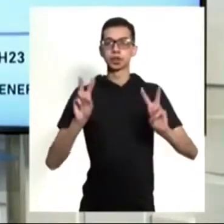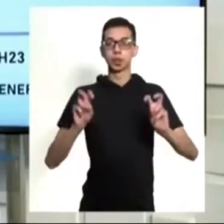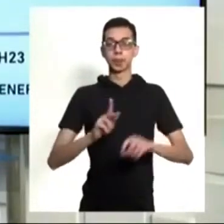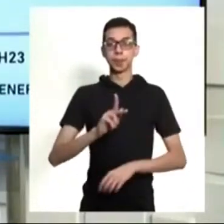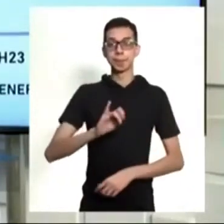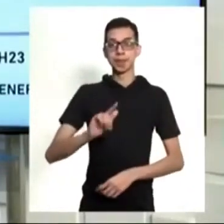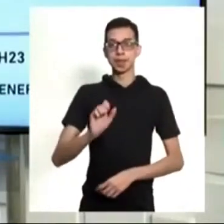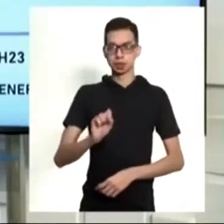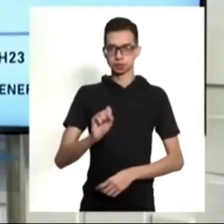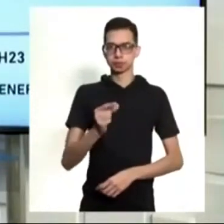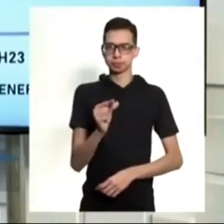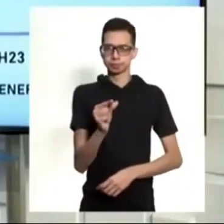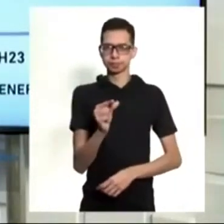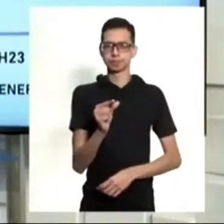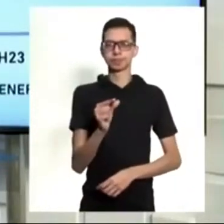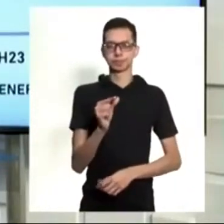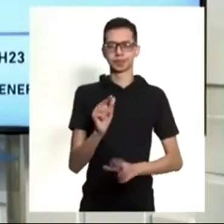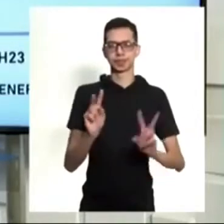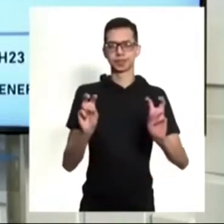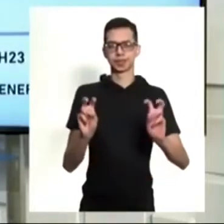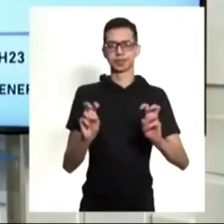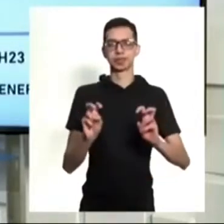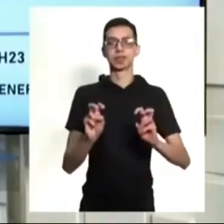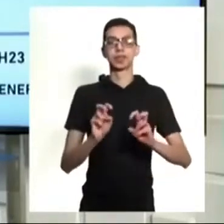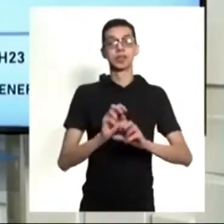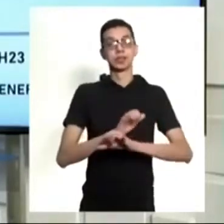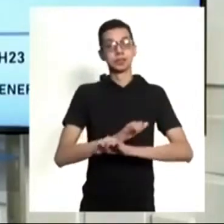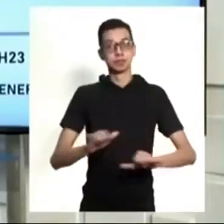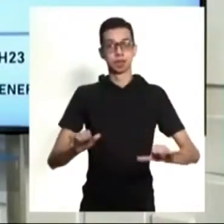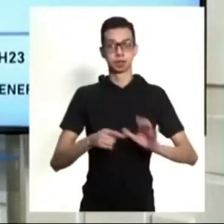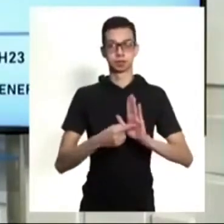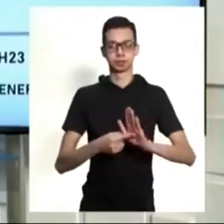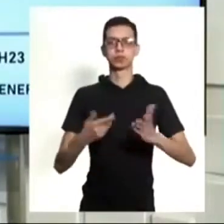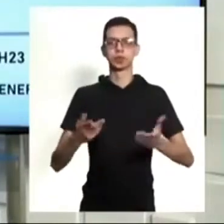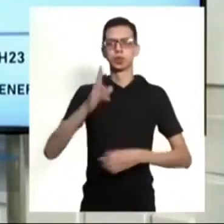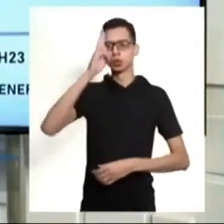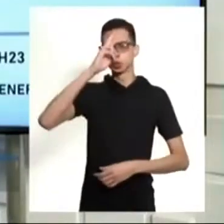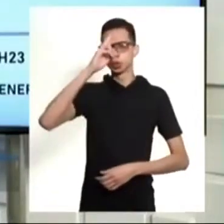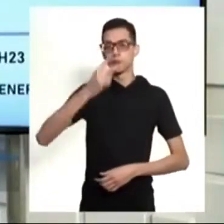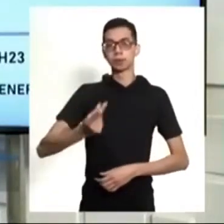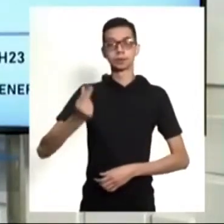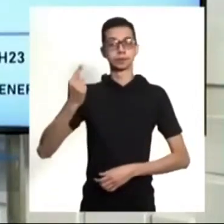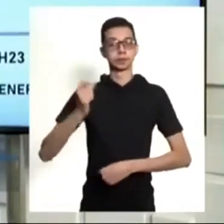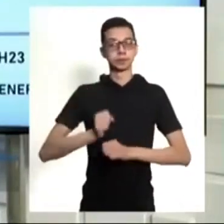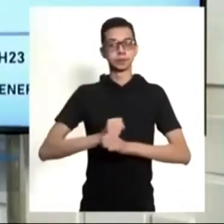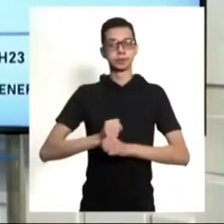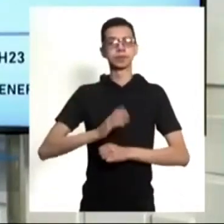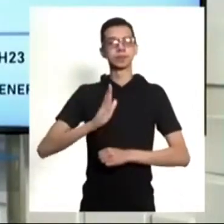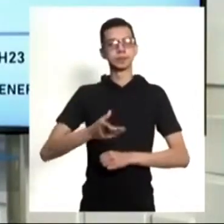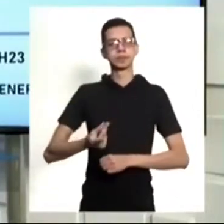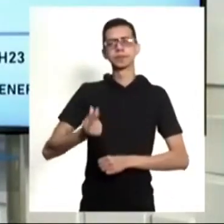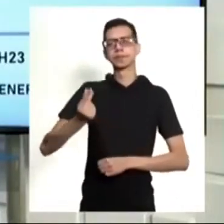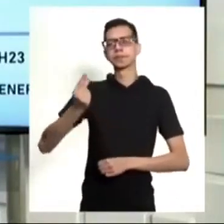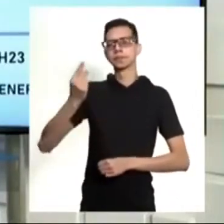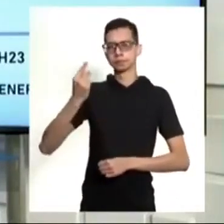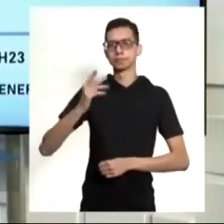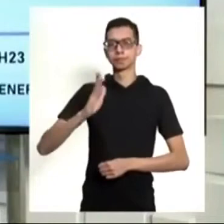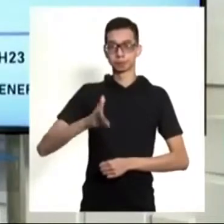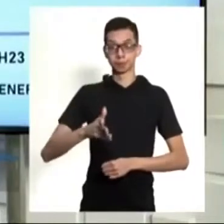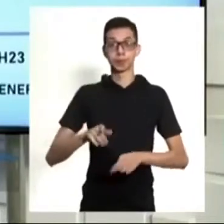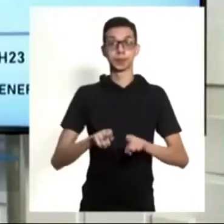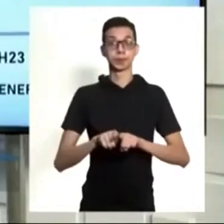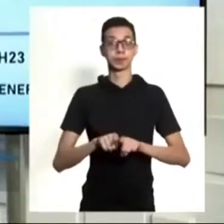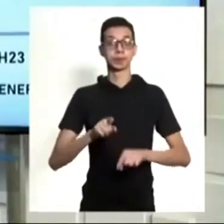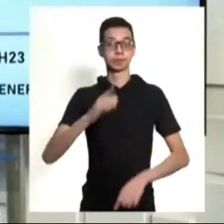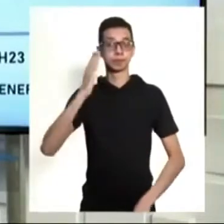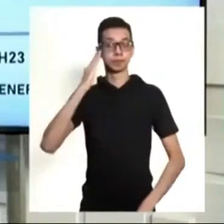você. Hoje, gente, historicamente, as pilhas foram construídas há muitos anos atrás,